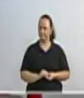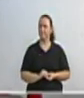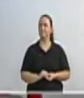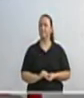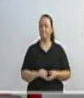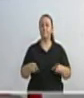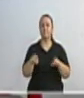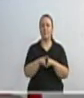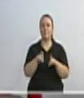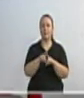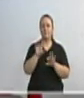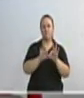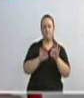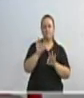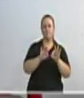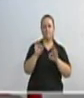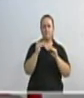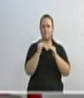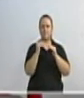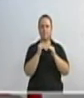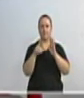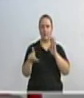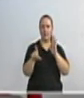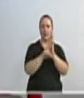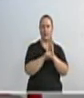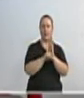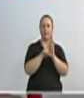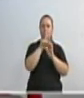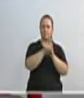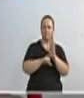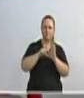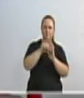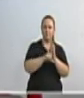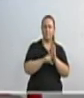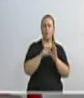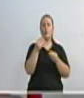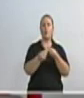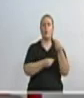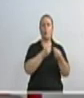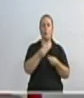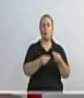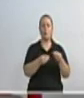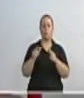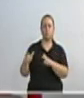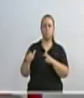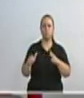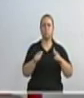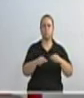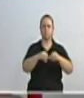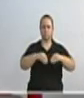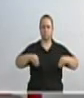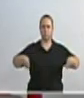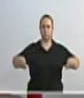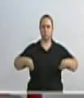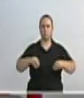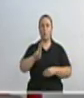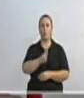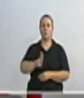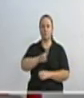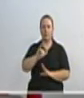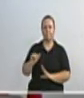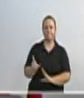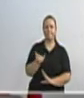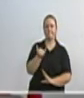Viabilizar a readequação da legislação que trata o Código de Zoneamento e uso e ocupação do solo. E,